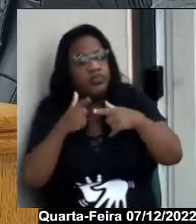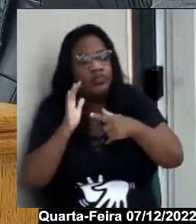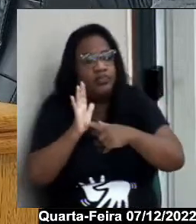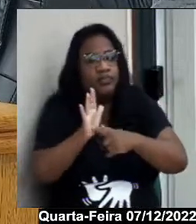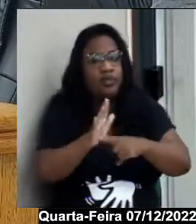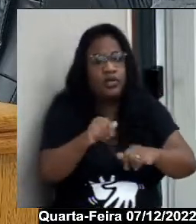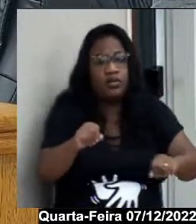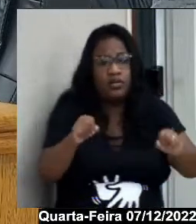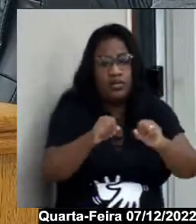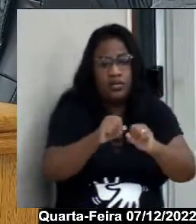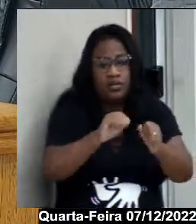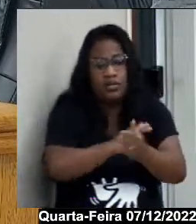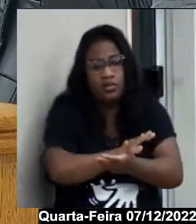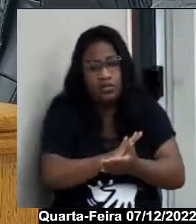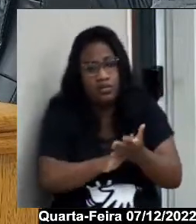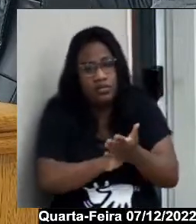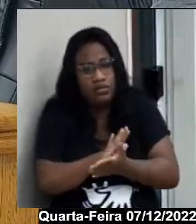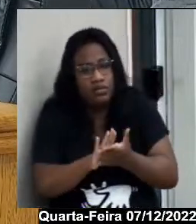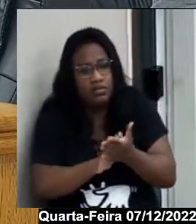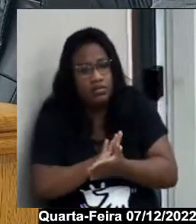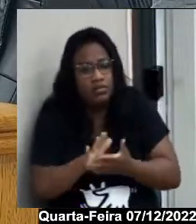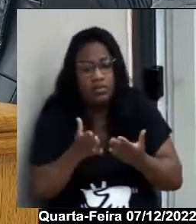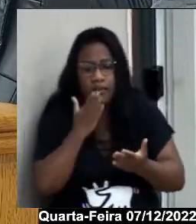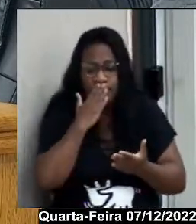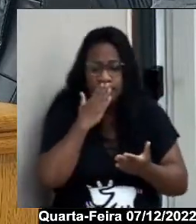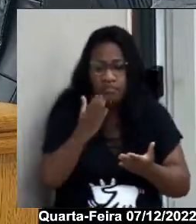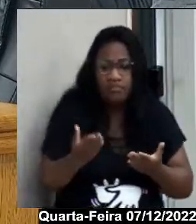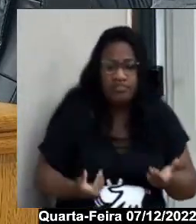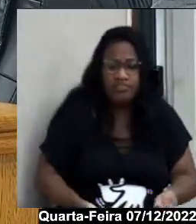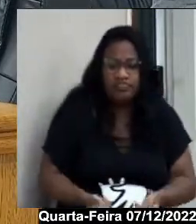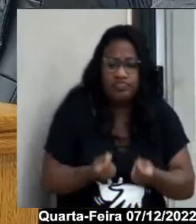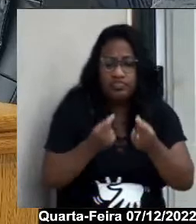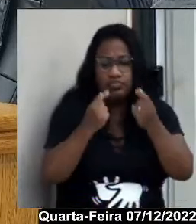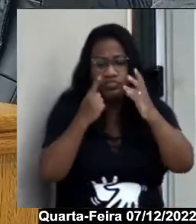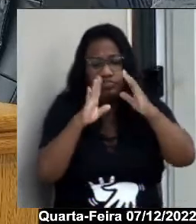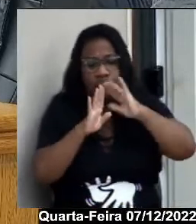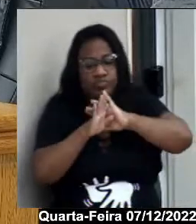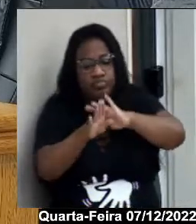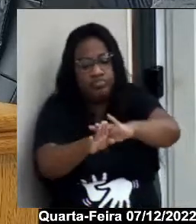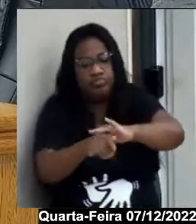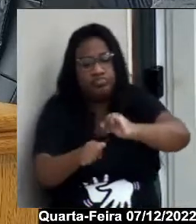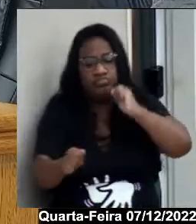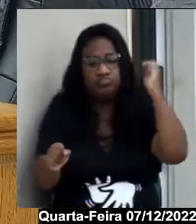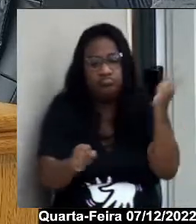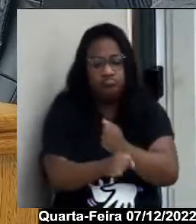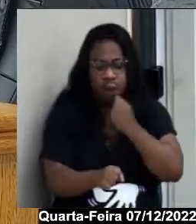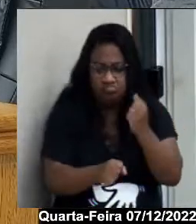problemas, mas não teve coragem de ir atrás de uma verba para ajudar a construir.